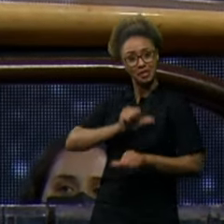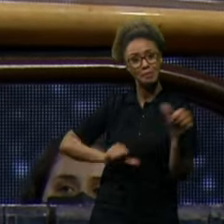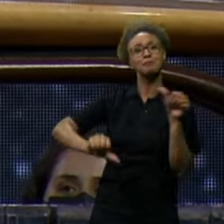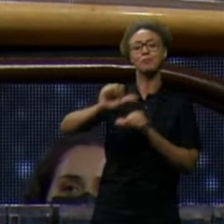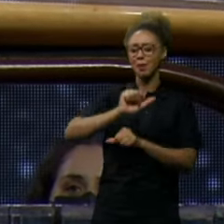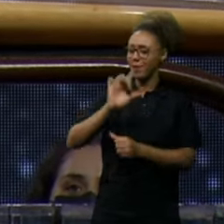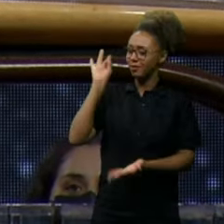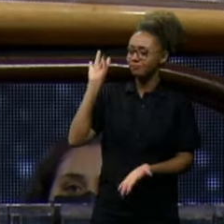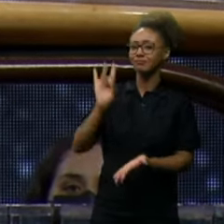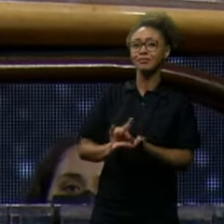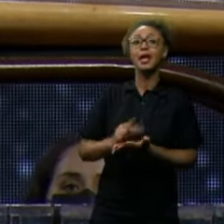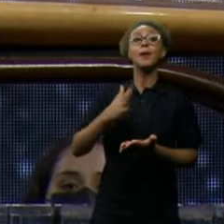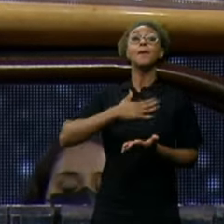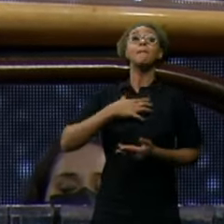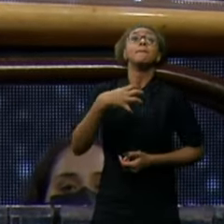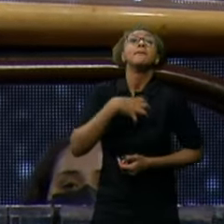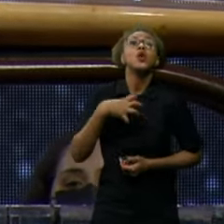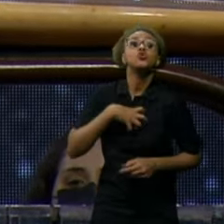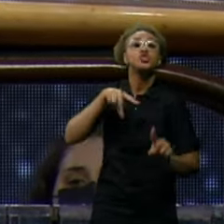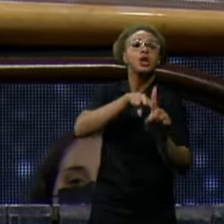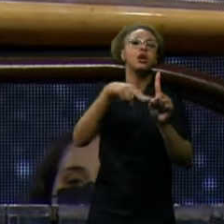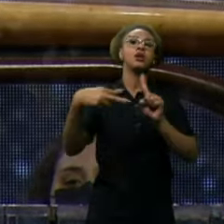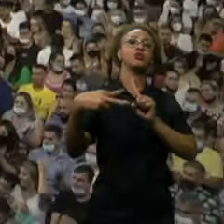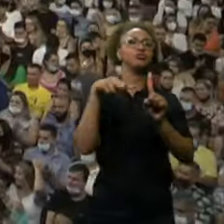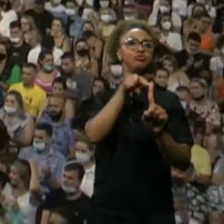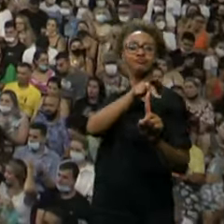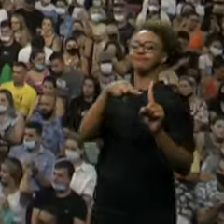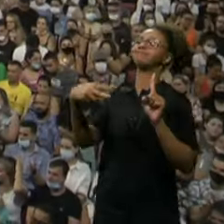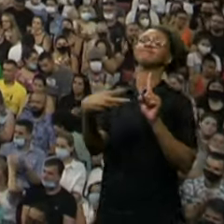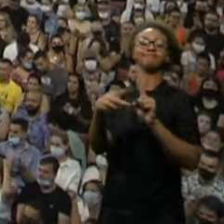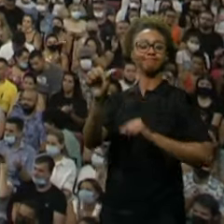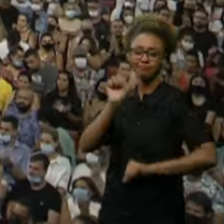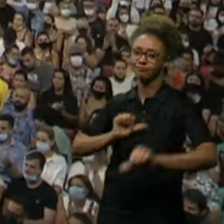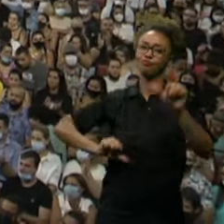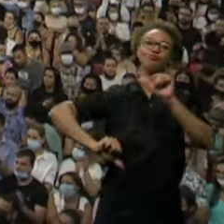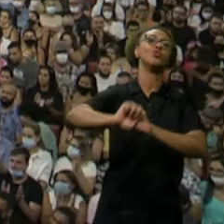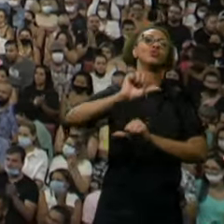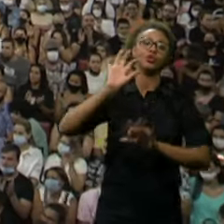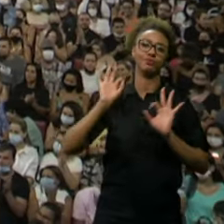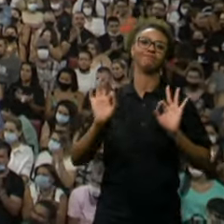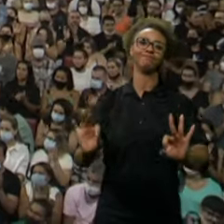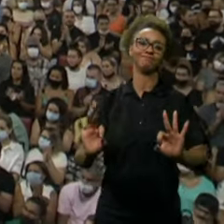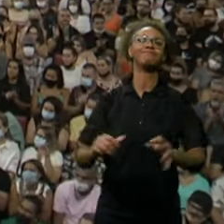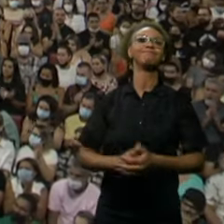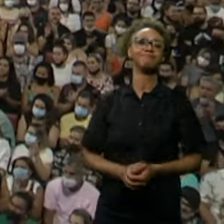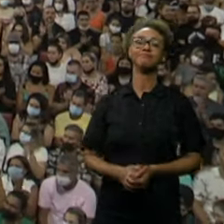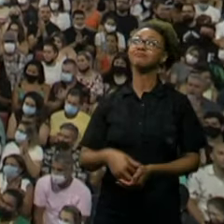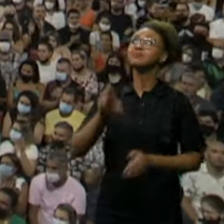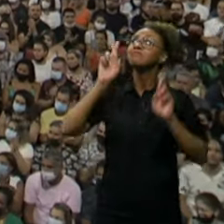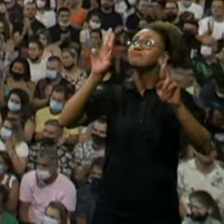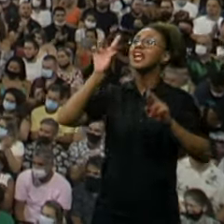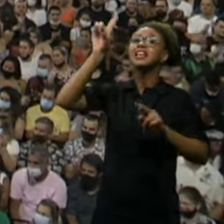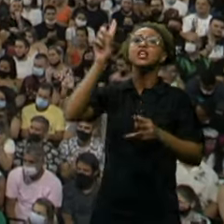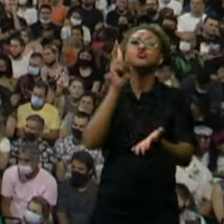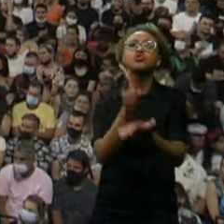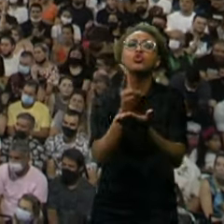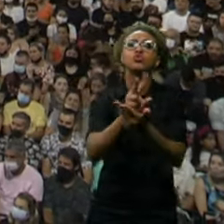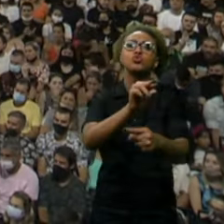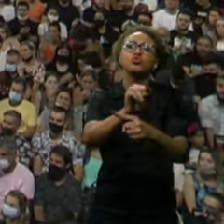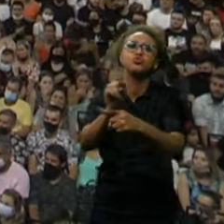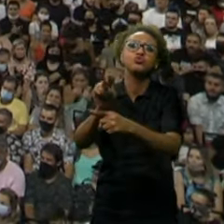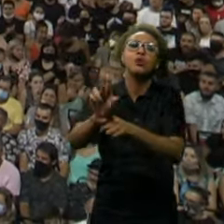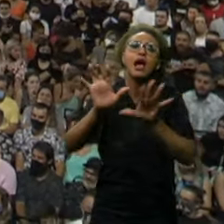mudaram a minha peixe expectativa para sempre Que Deus conserve assim glória a